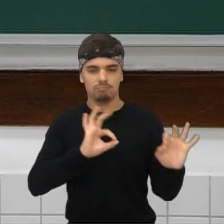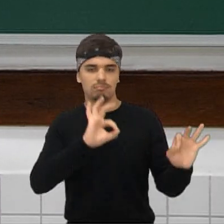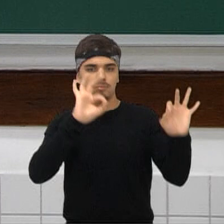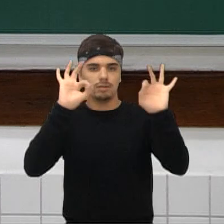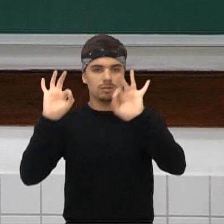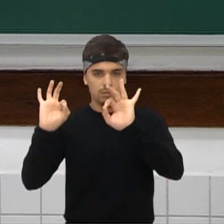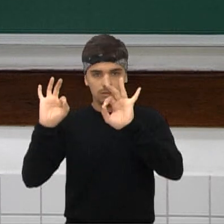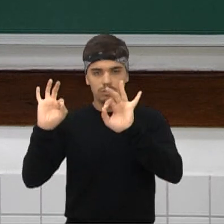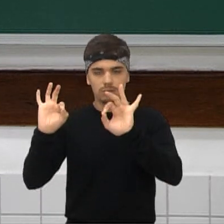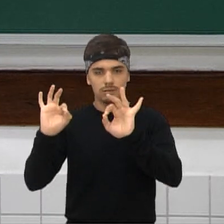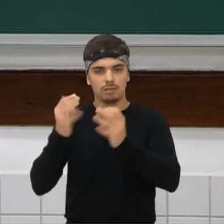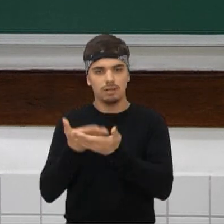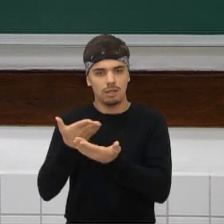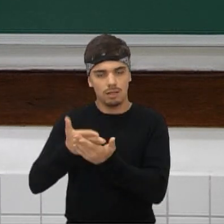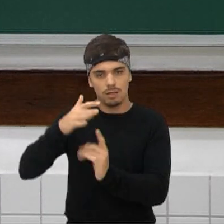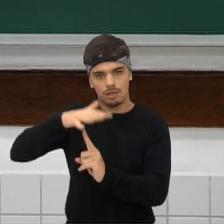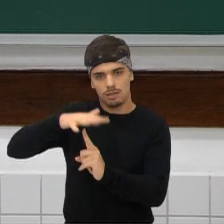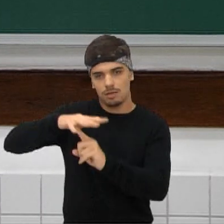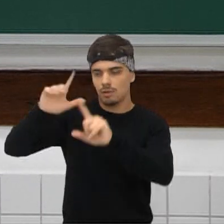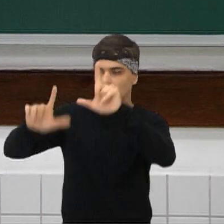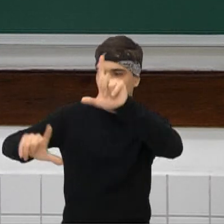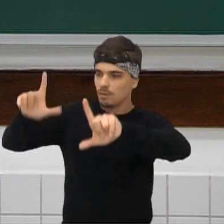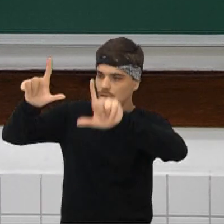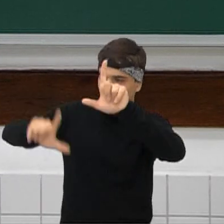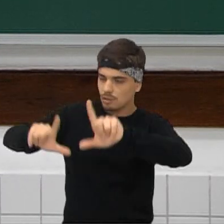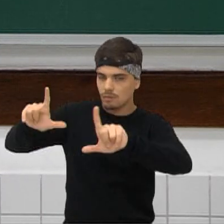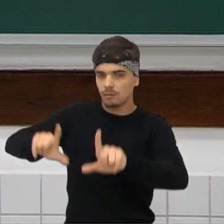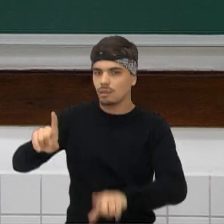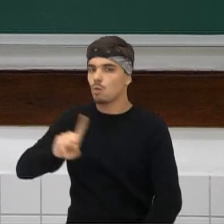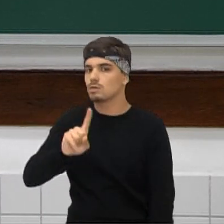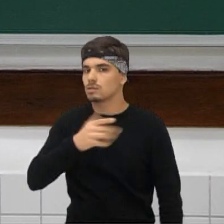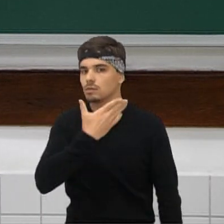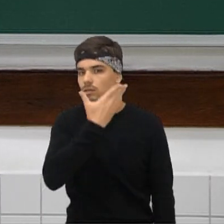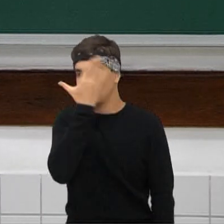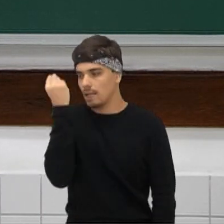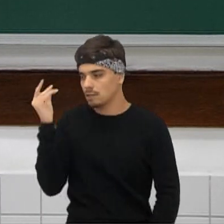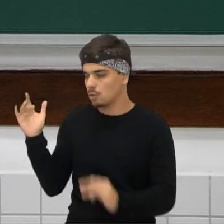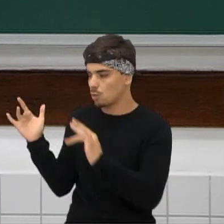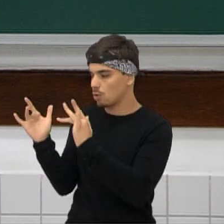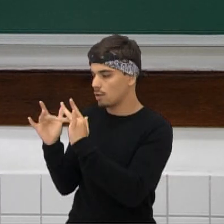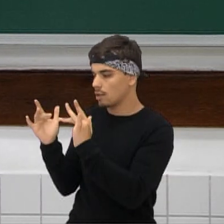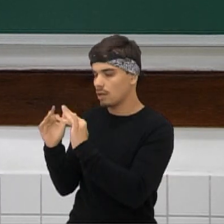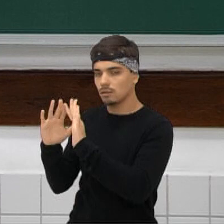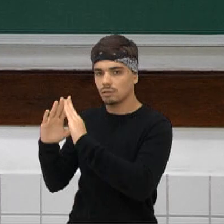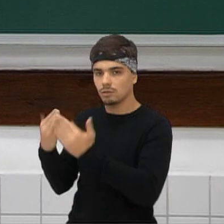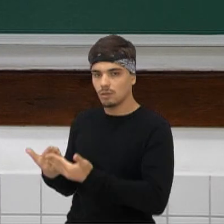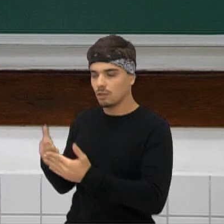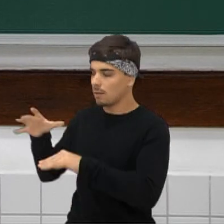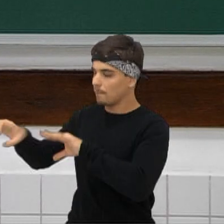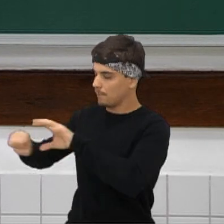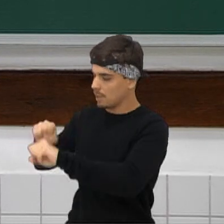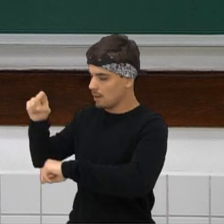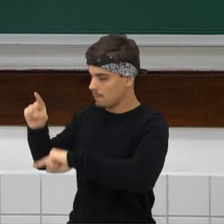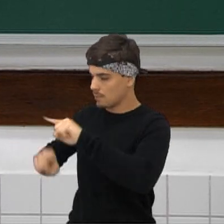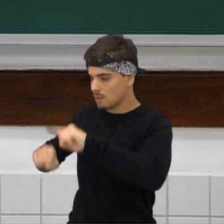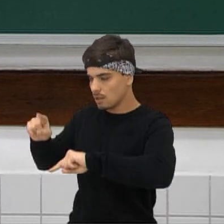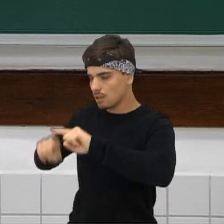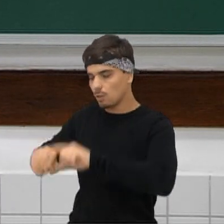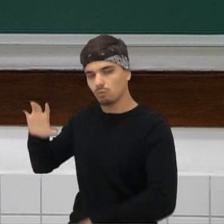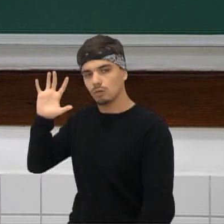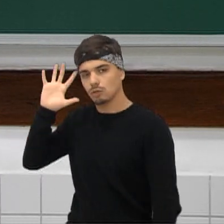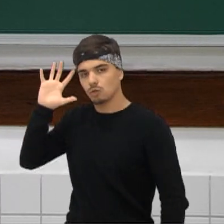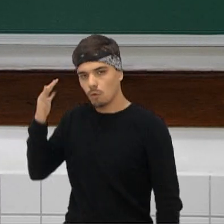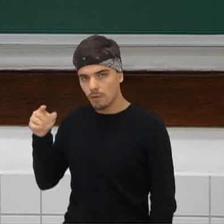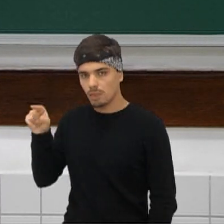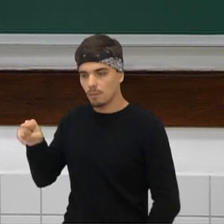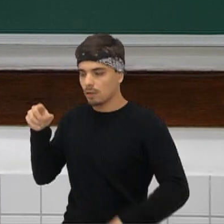aula Paraná, né, pela televisão, não deixe de ir na sua escola, retirar os seus materiais, resolver e